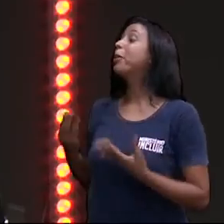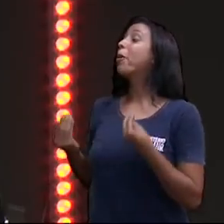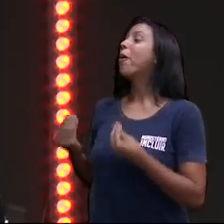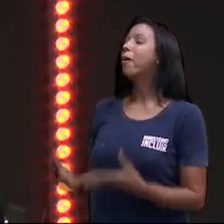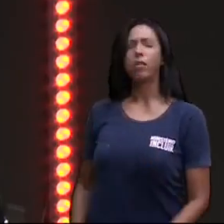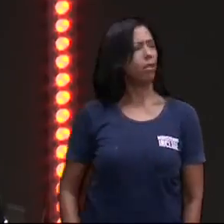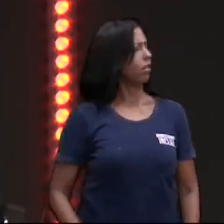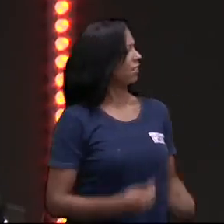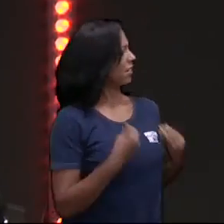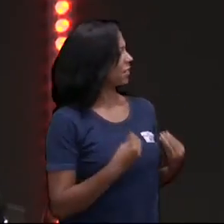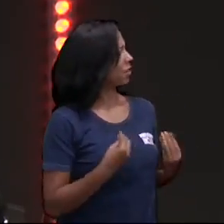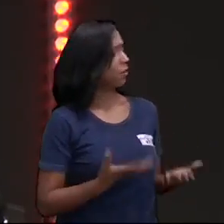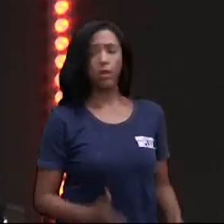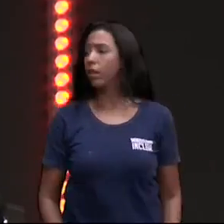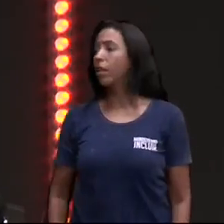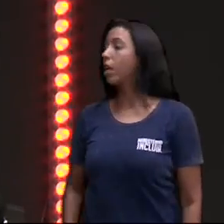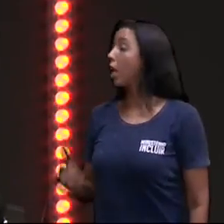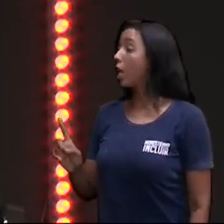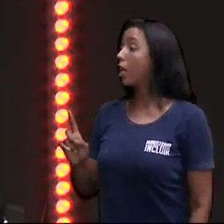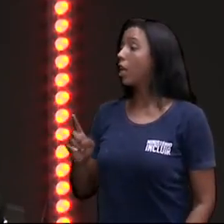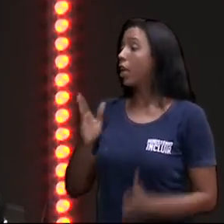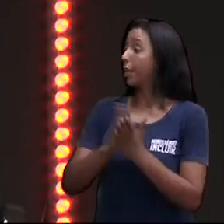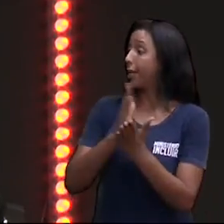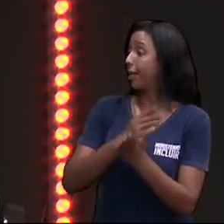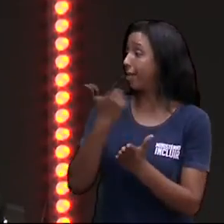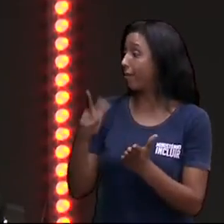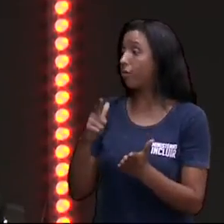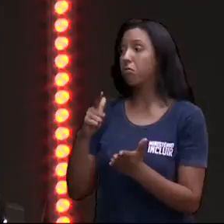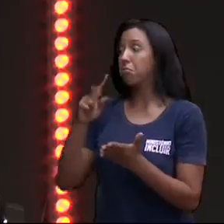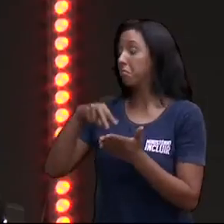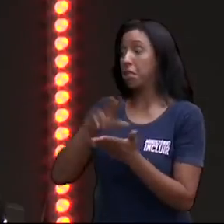que é isso é isso que eu tô falando com o senhor eu não conseguia ler outro livro a sabedoria